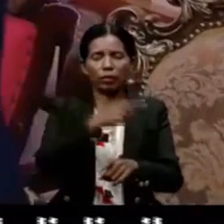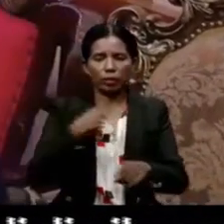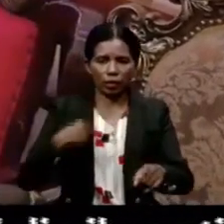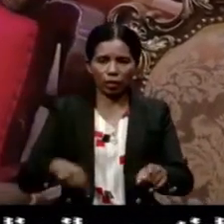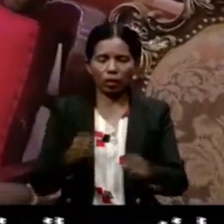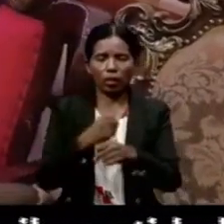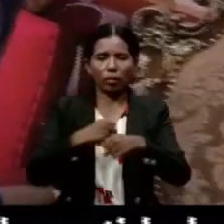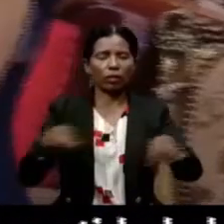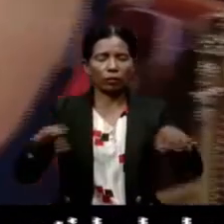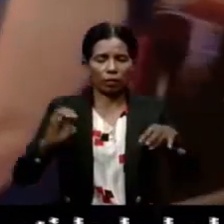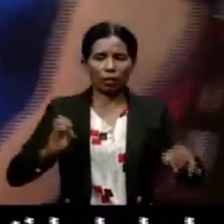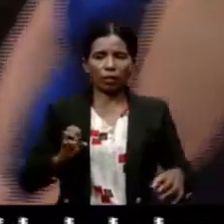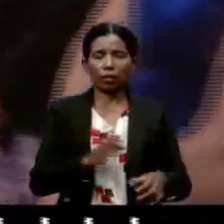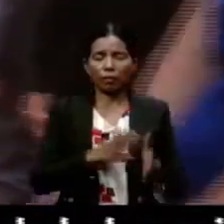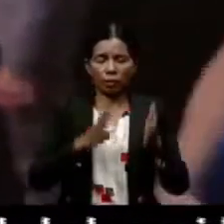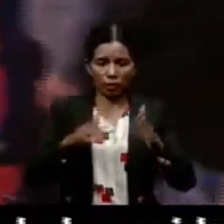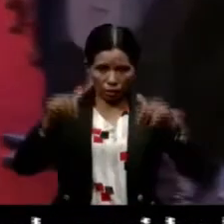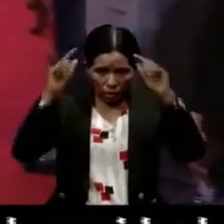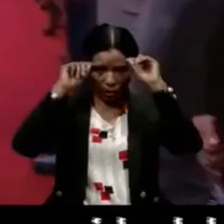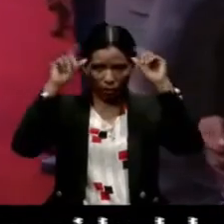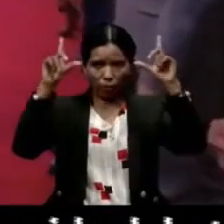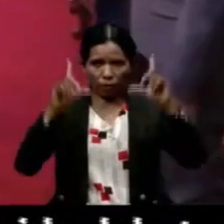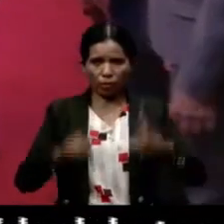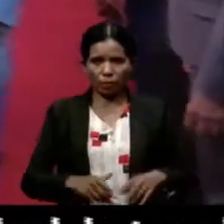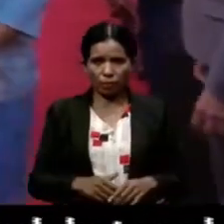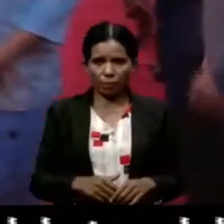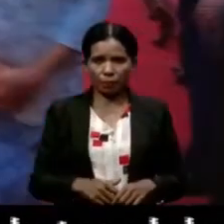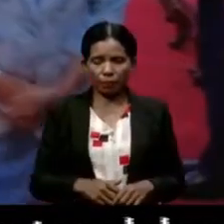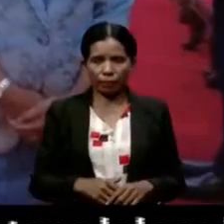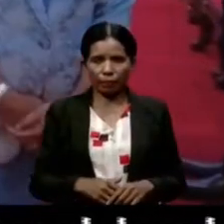molok halau niaknar nudar ambassador iha Timor-Leste. Luciano Amaral, Adair Tusimenez, ZMN.